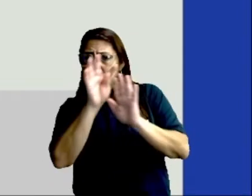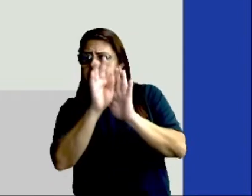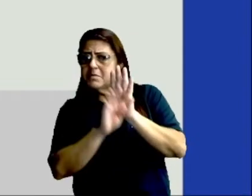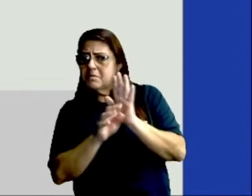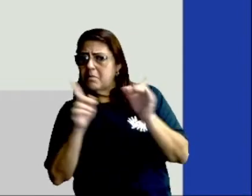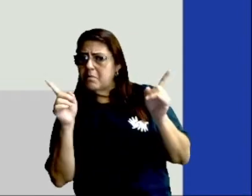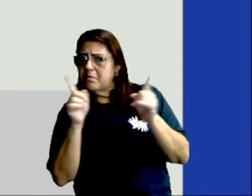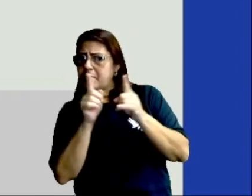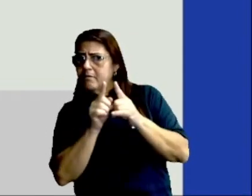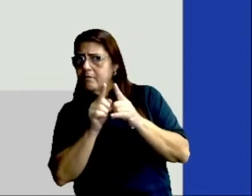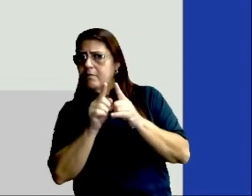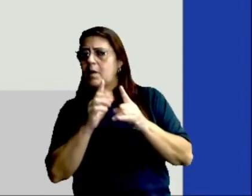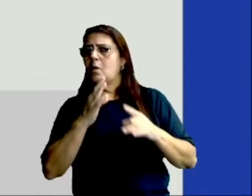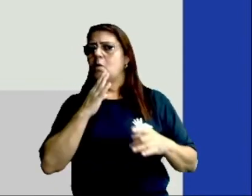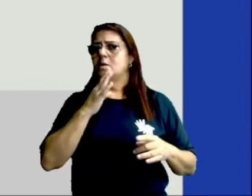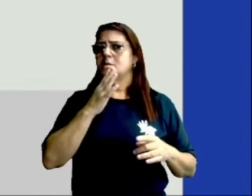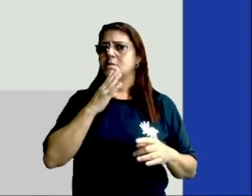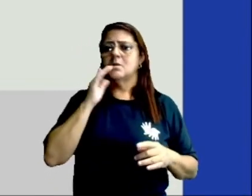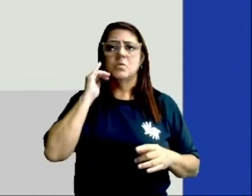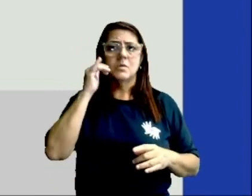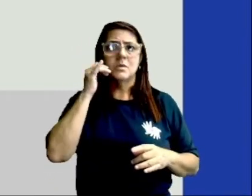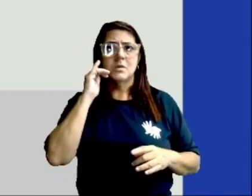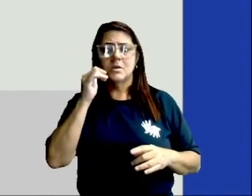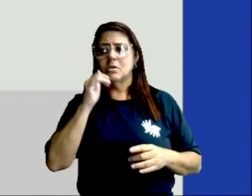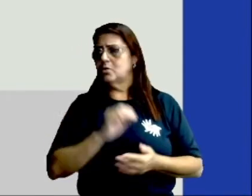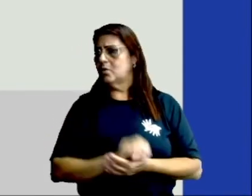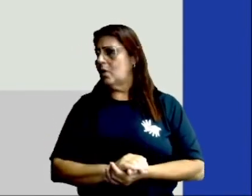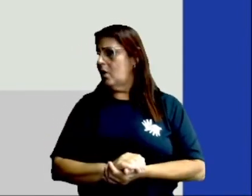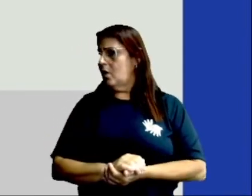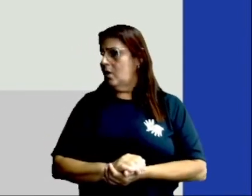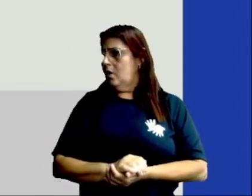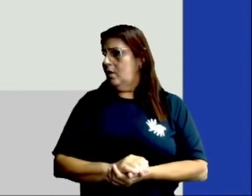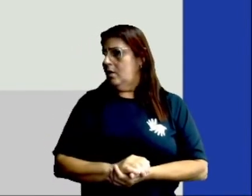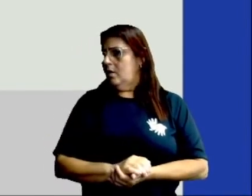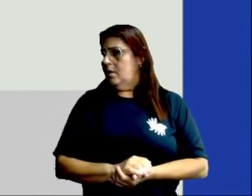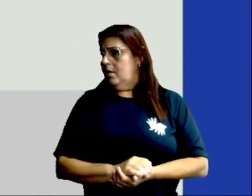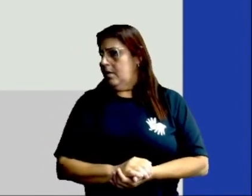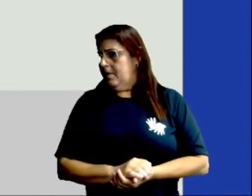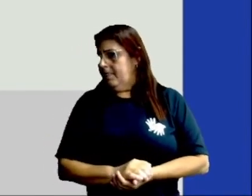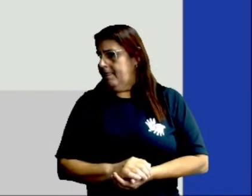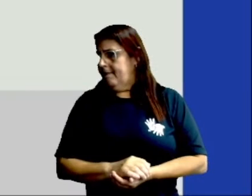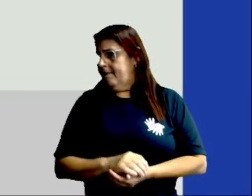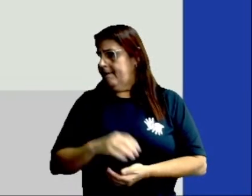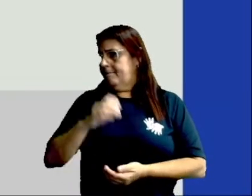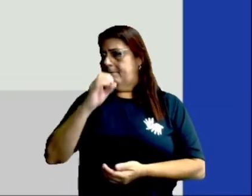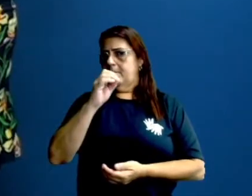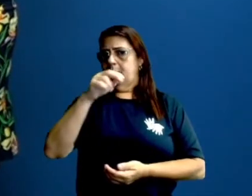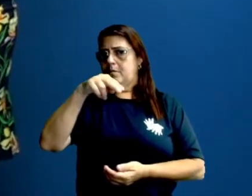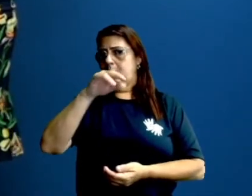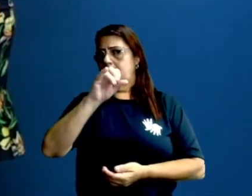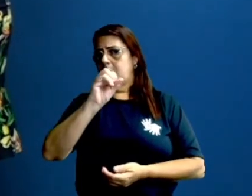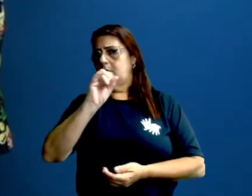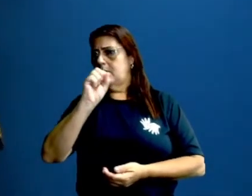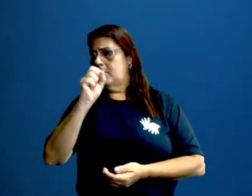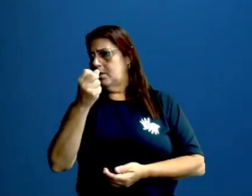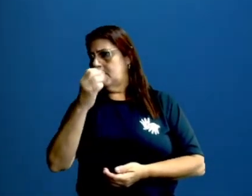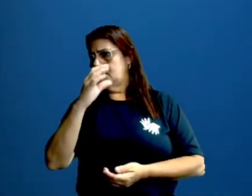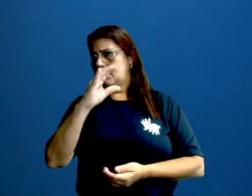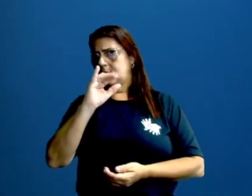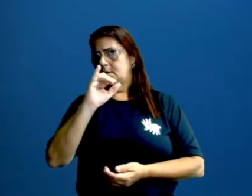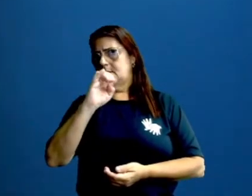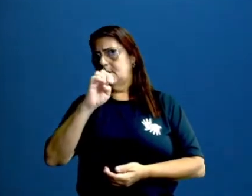Para a gente conhecer aí o narrador onisciente. Esse livro,